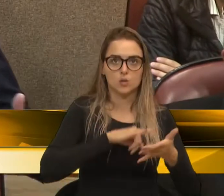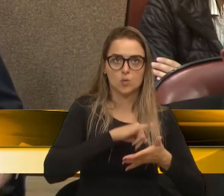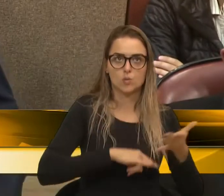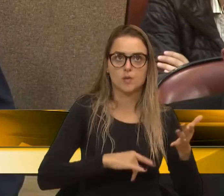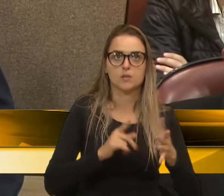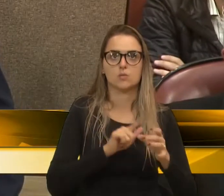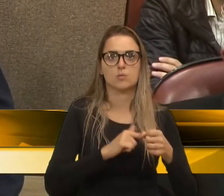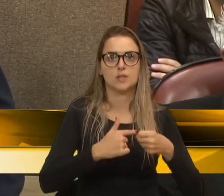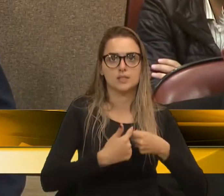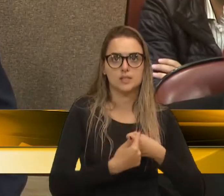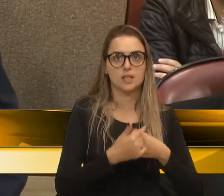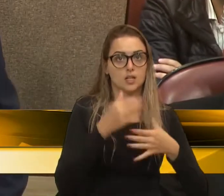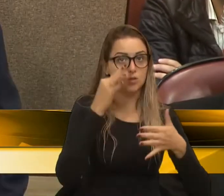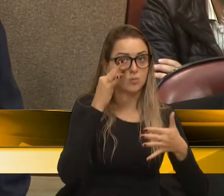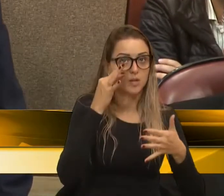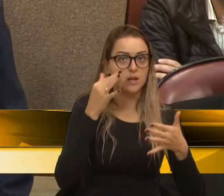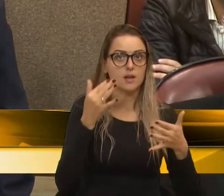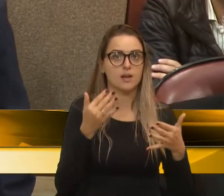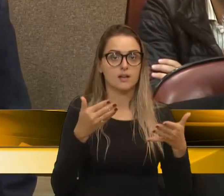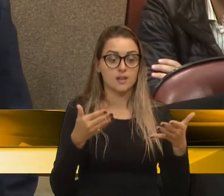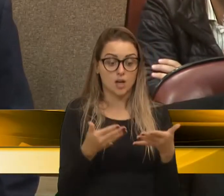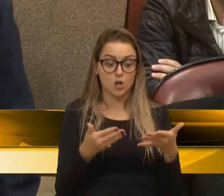uma cidade de Caxias do Sul futuro.